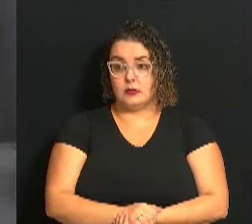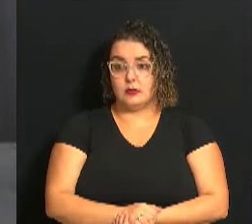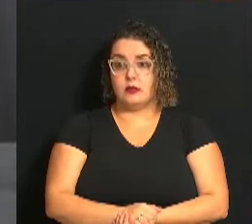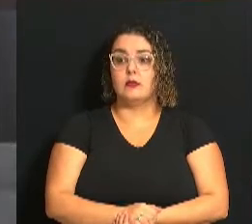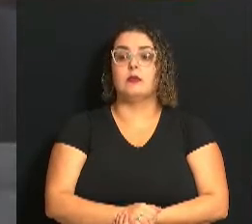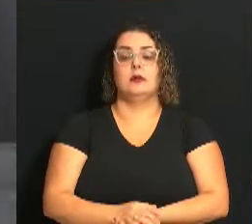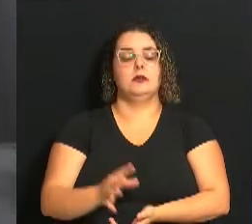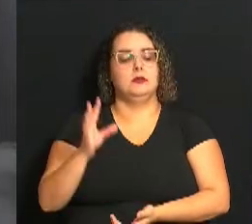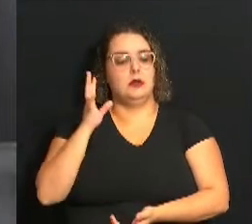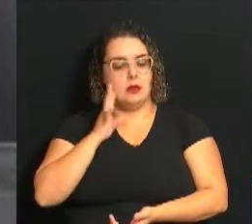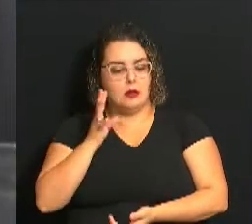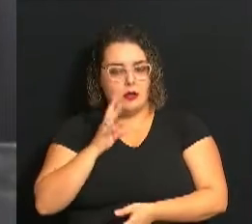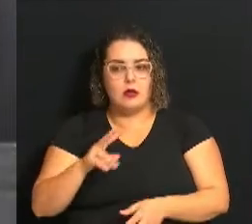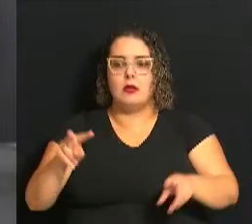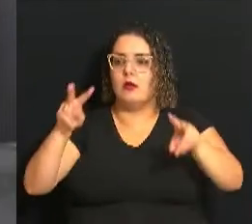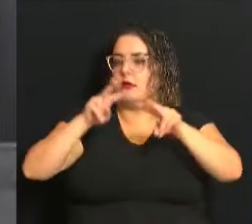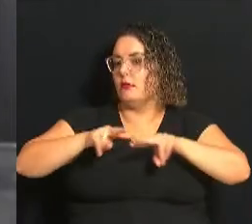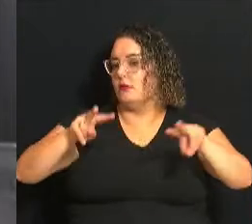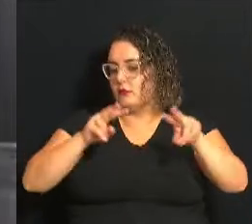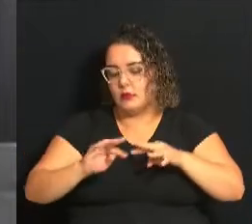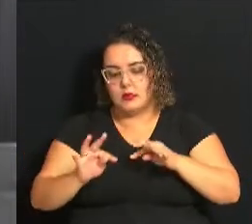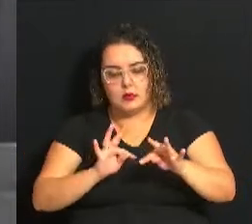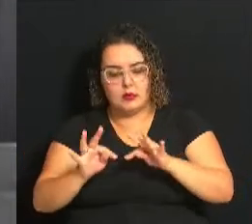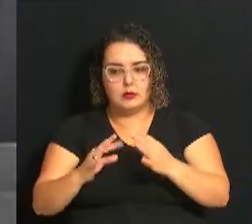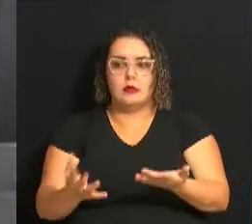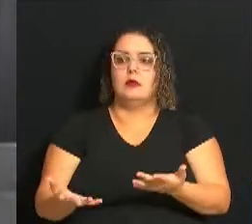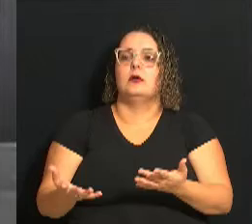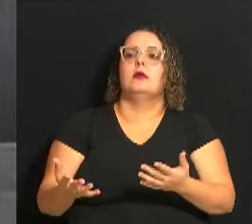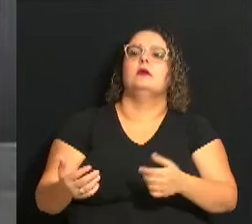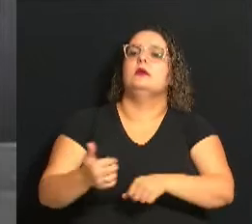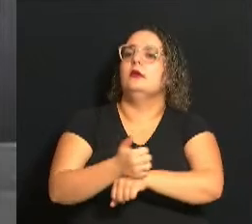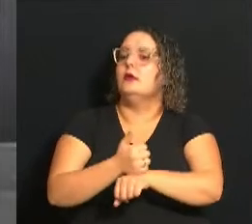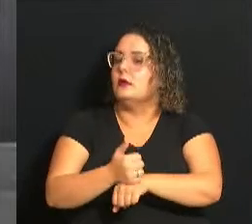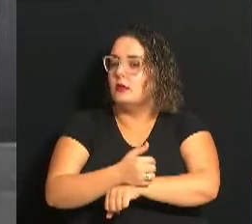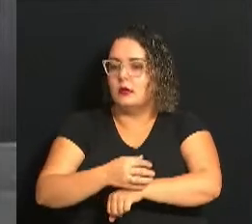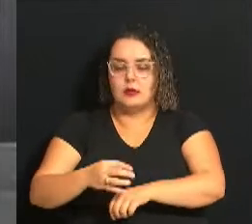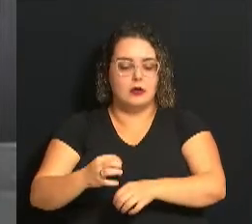interessante do ponto de vista técnico, estão aí os profissionais arquitetos